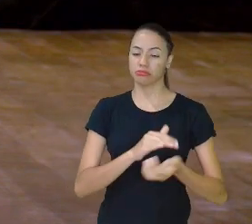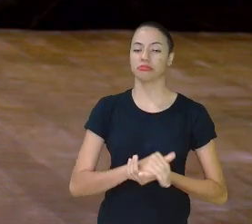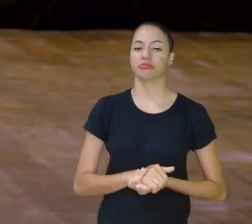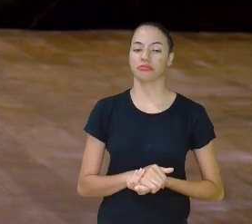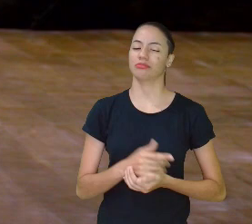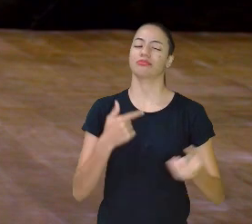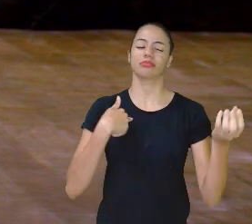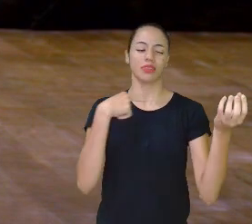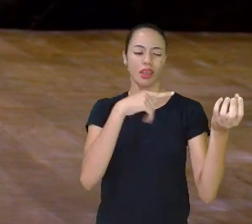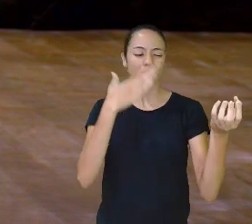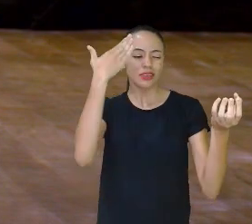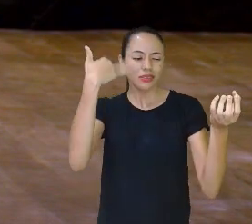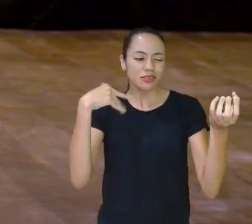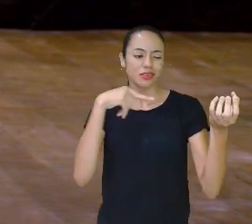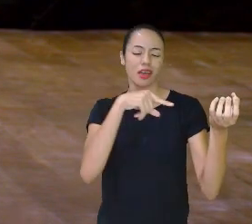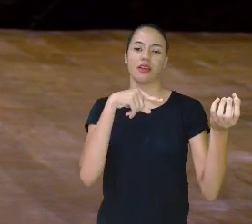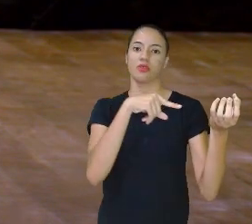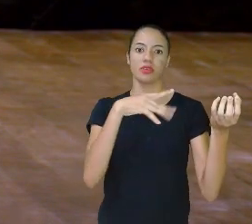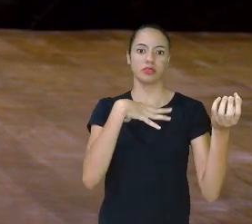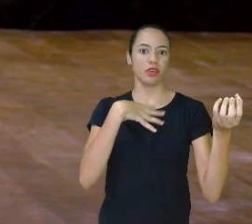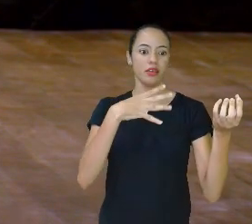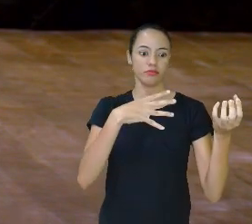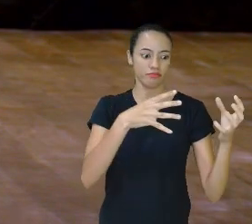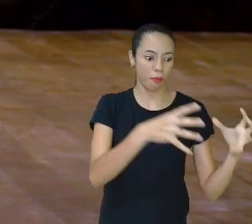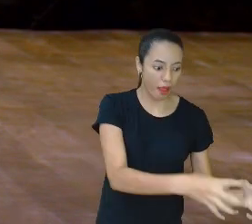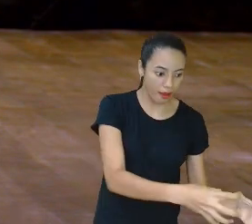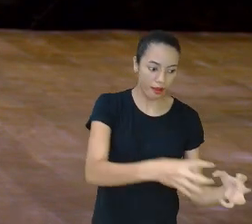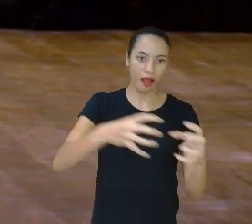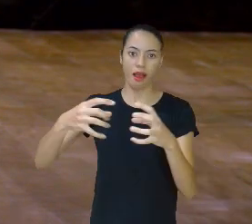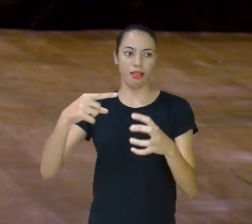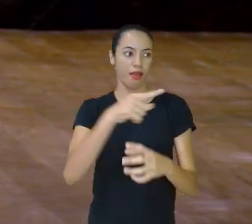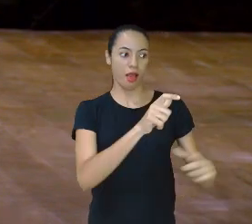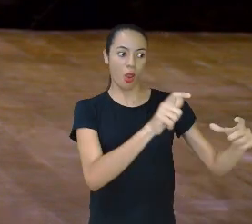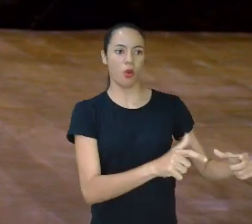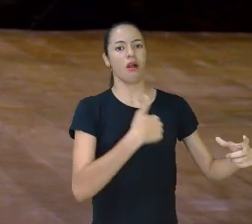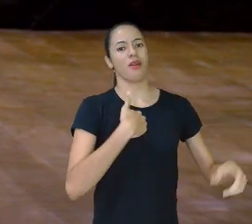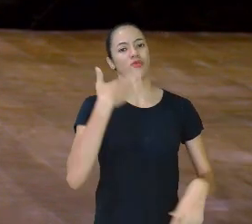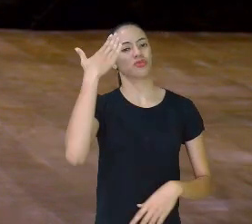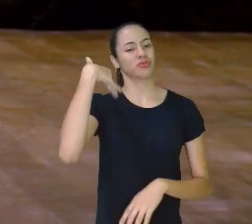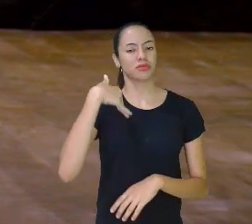Eu sei que eu não devia ter trazido você daquele lugar.